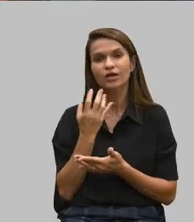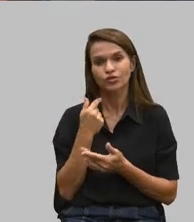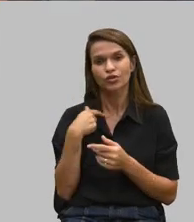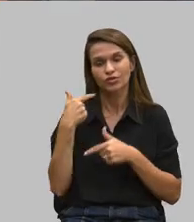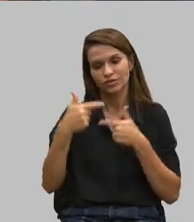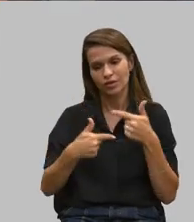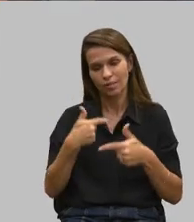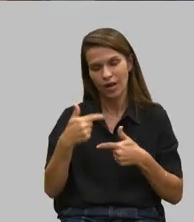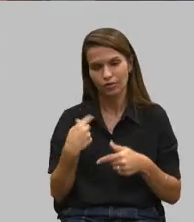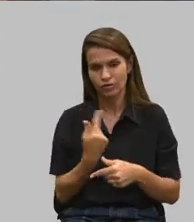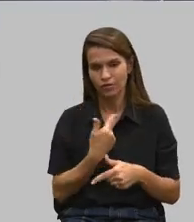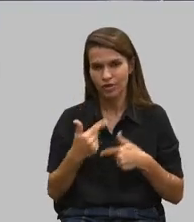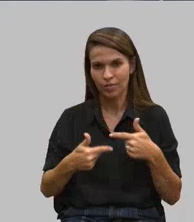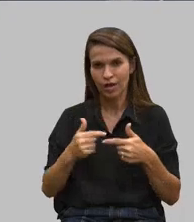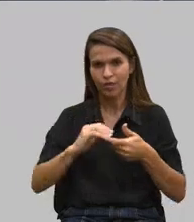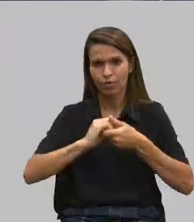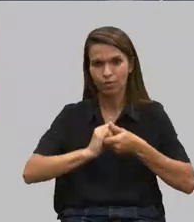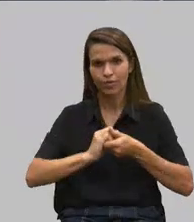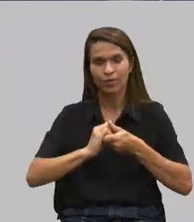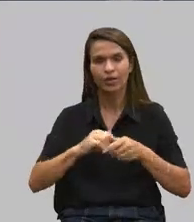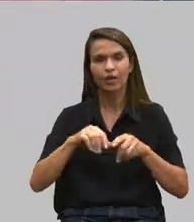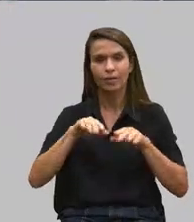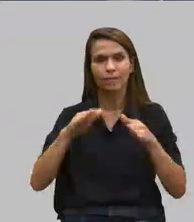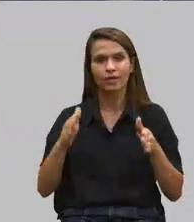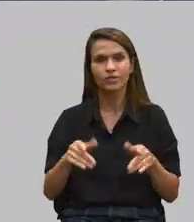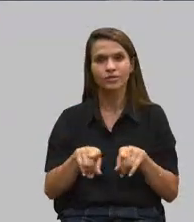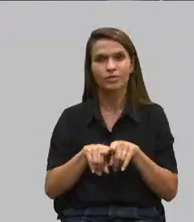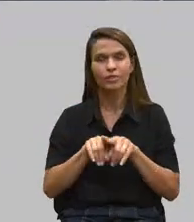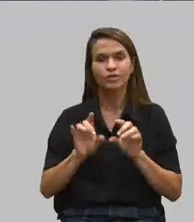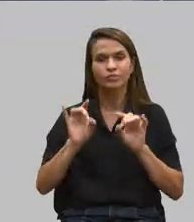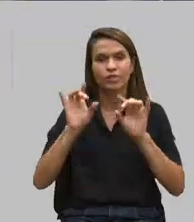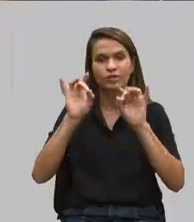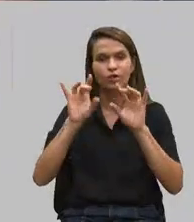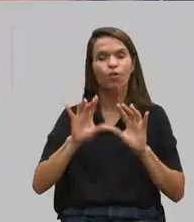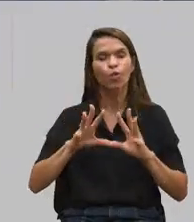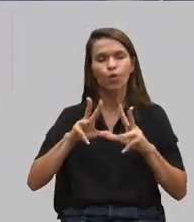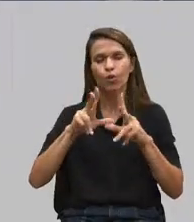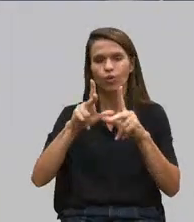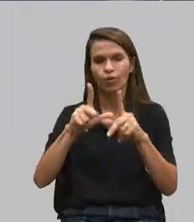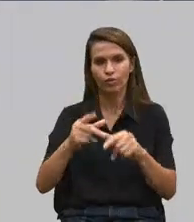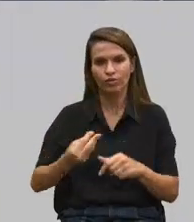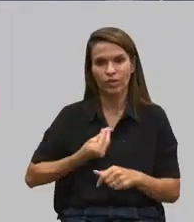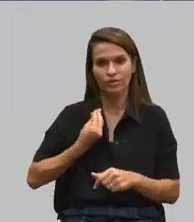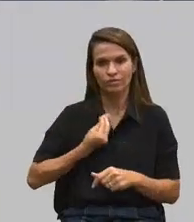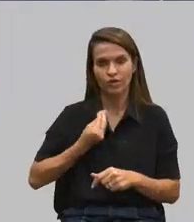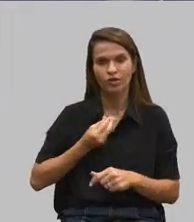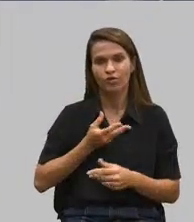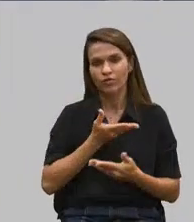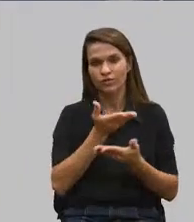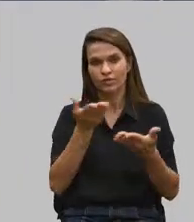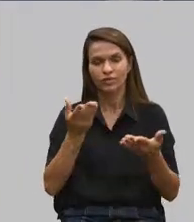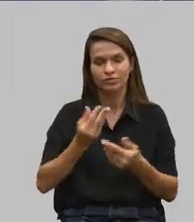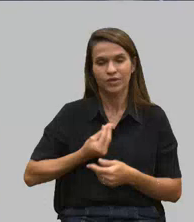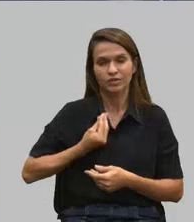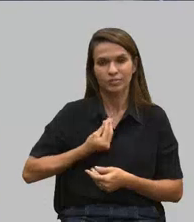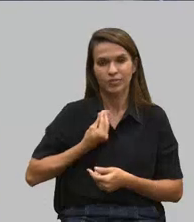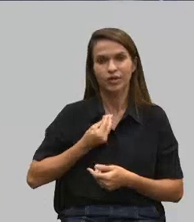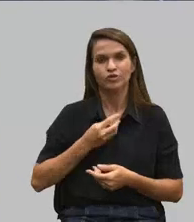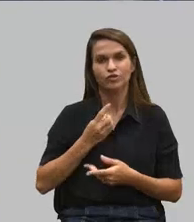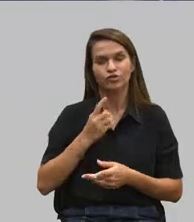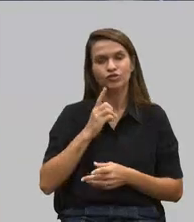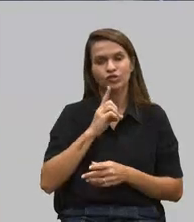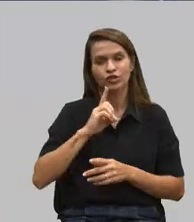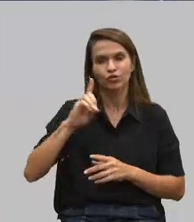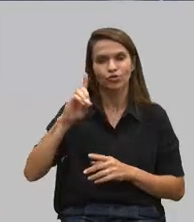trabalho cumprimentar de maneira também muito especial todos os componentes da mesa todos vocês que estão aqui presentes né os diretores